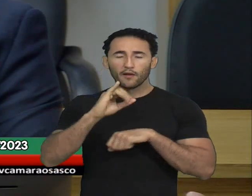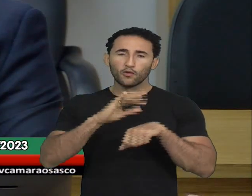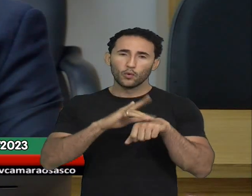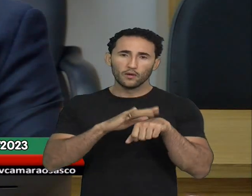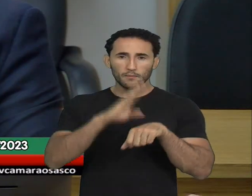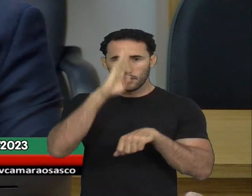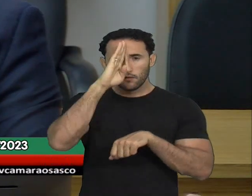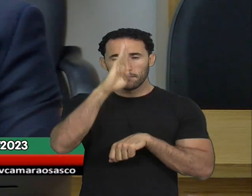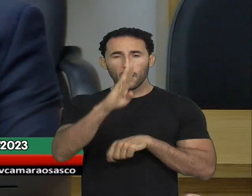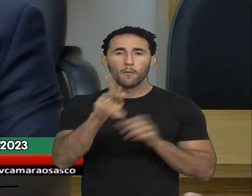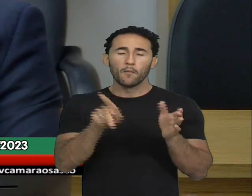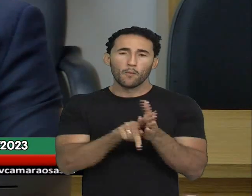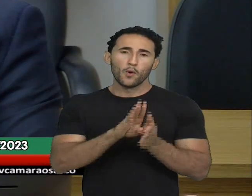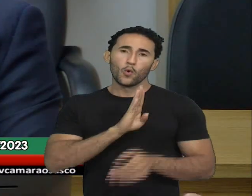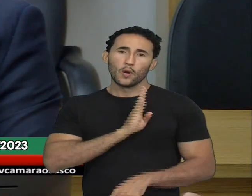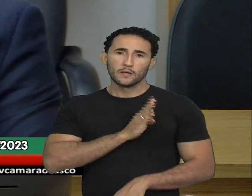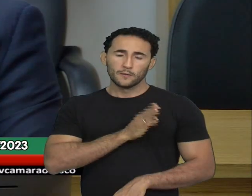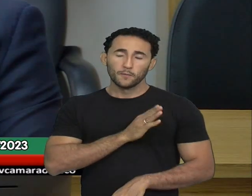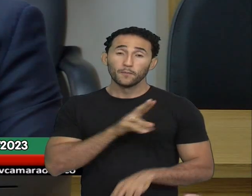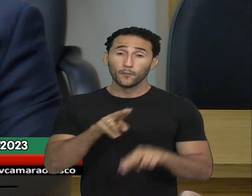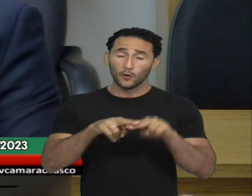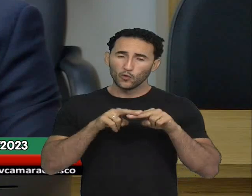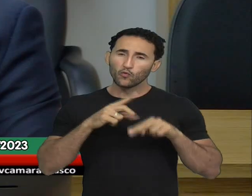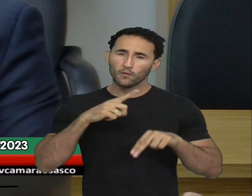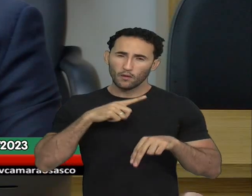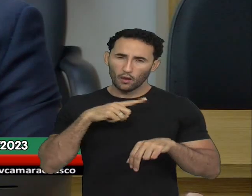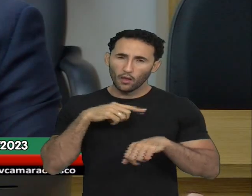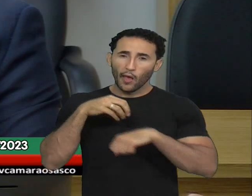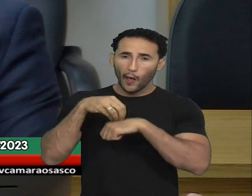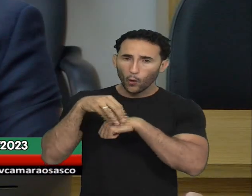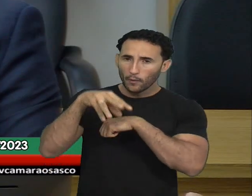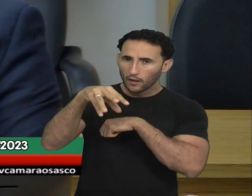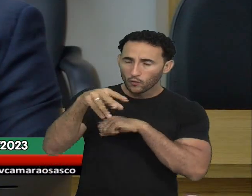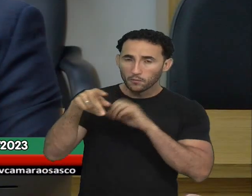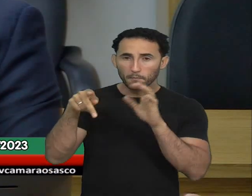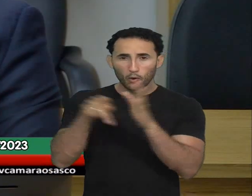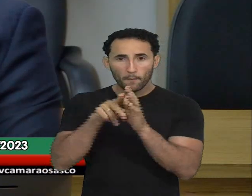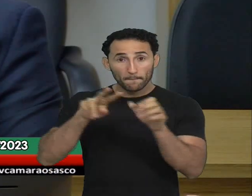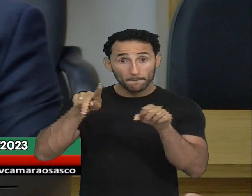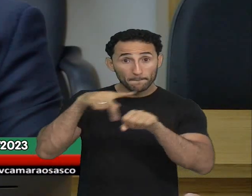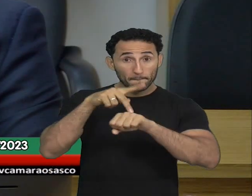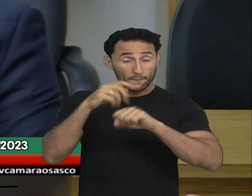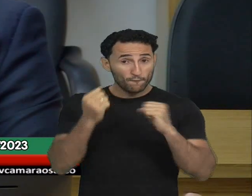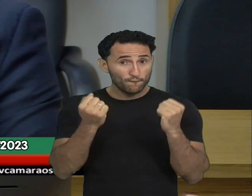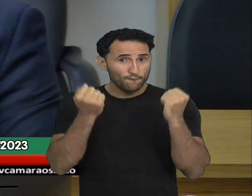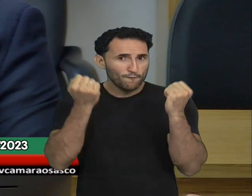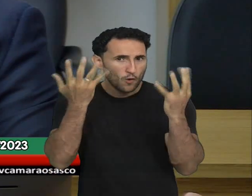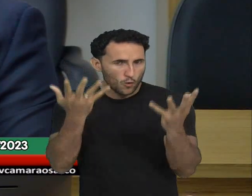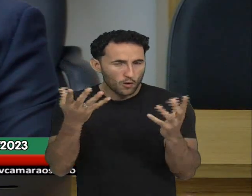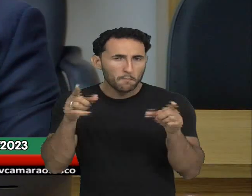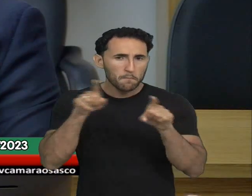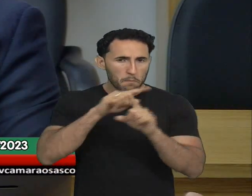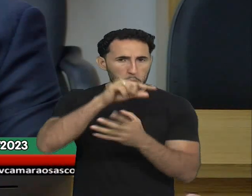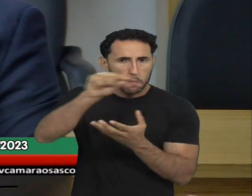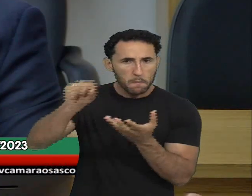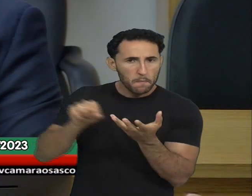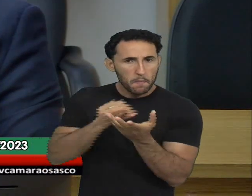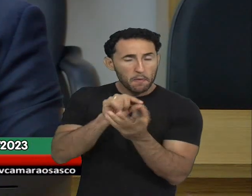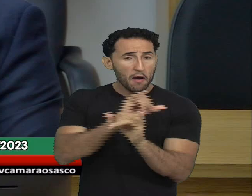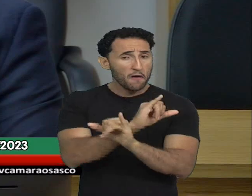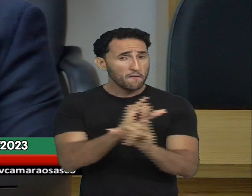coronariana. Então, tem algumas recomendações internacionais que pedem para a